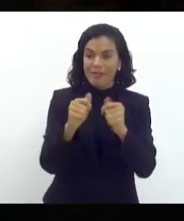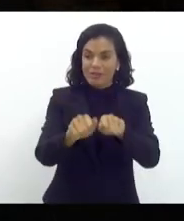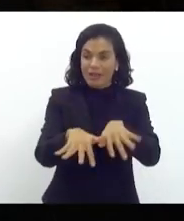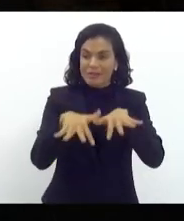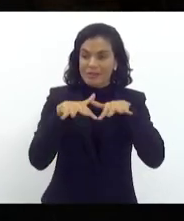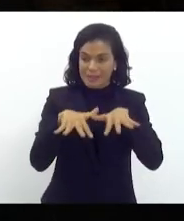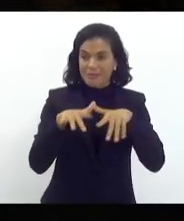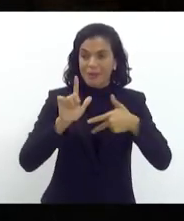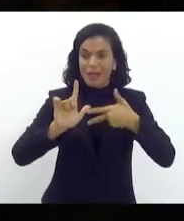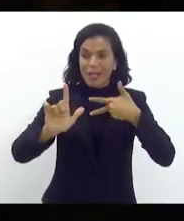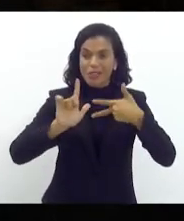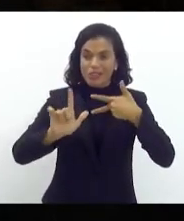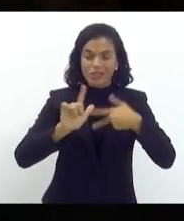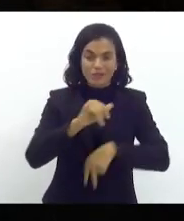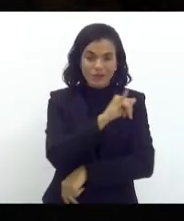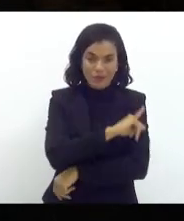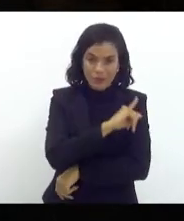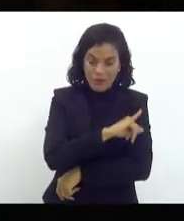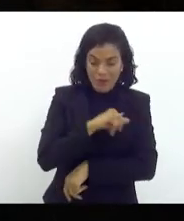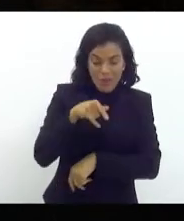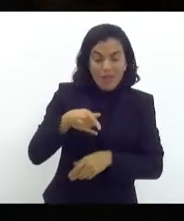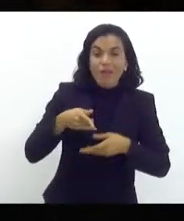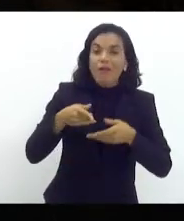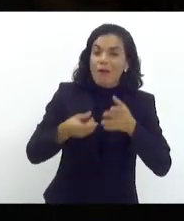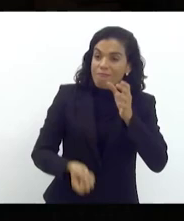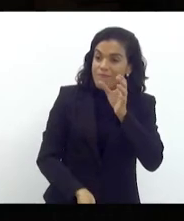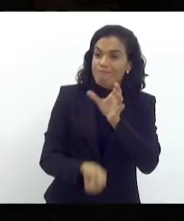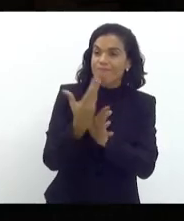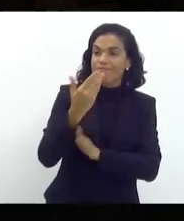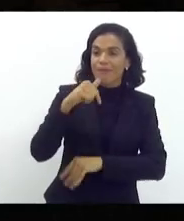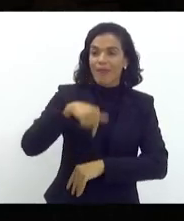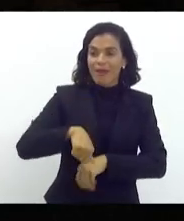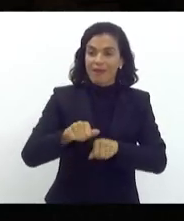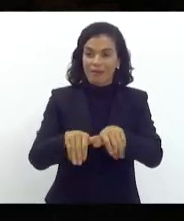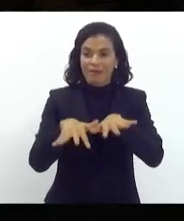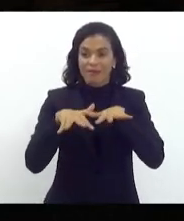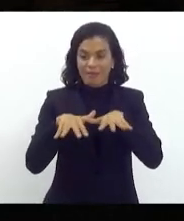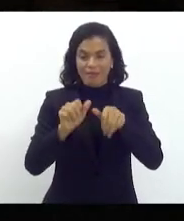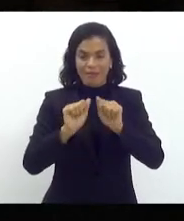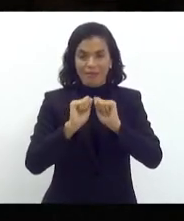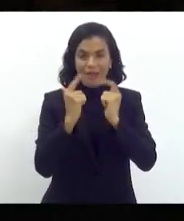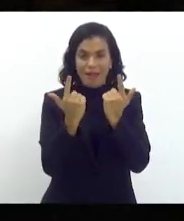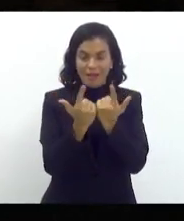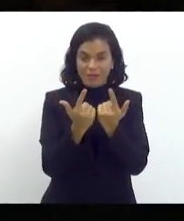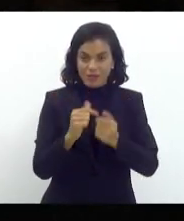diga-se de passagem nasceu aqui no Parlamento Fluminense hoje